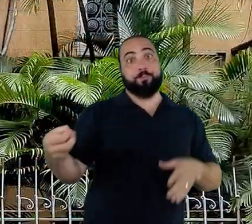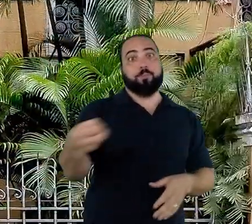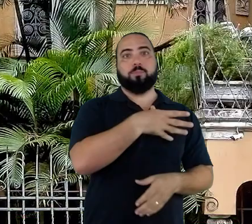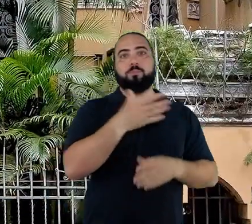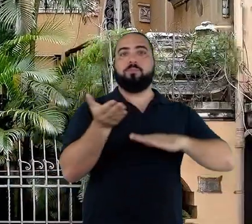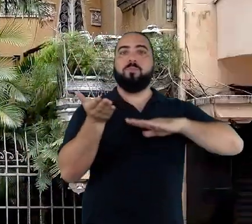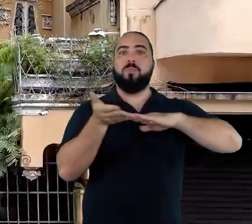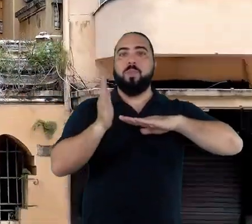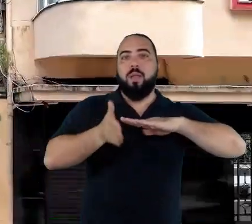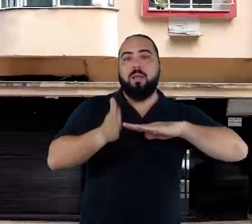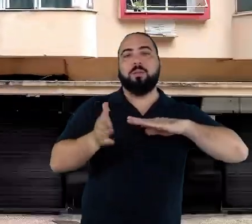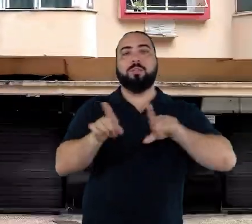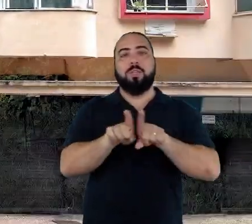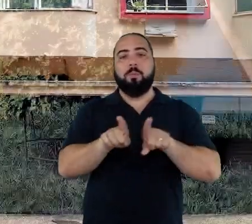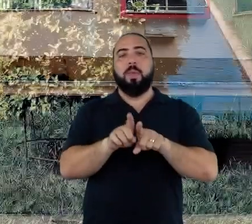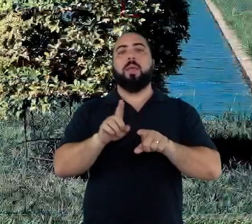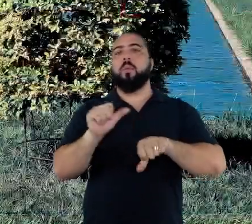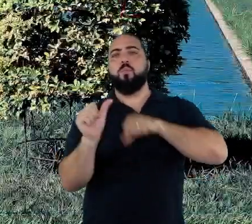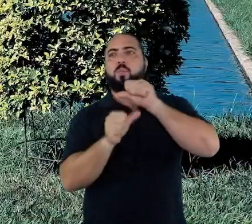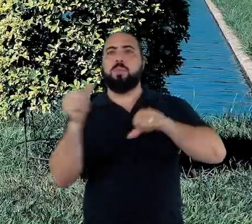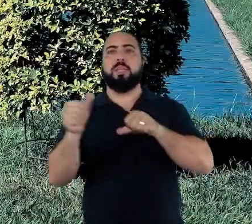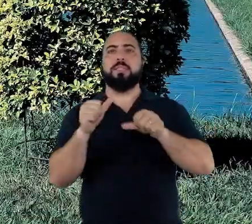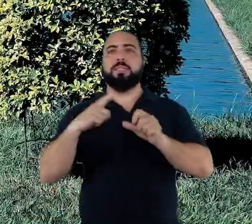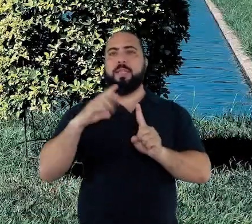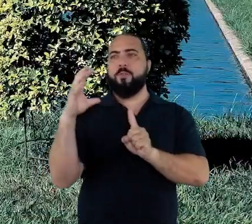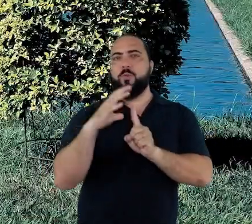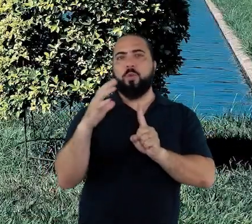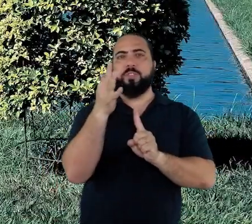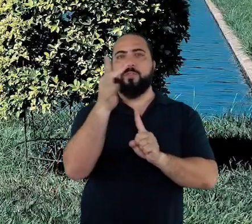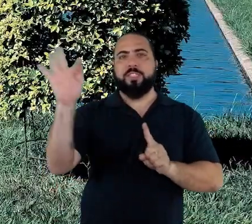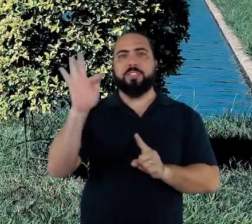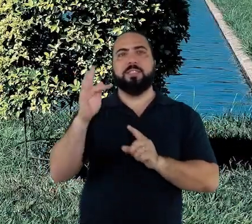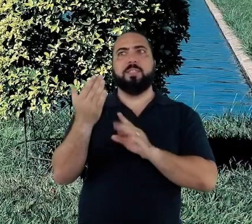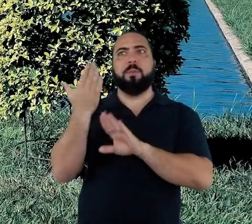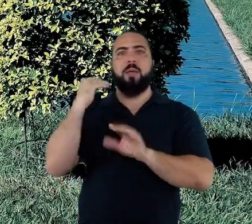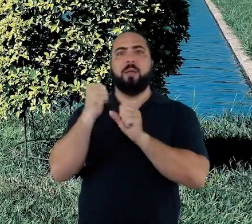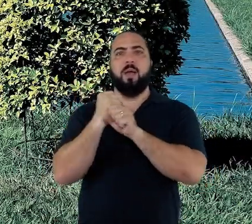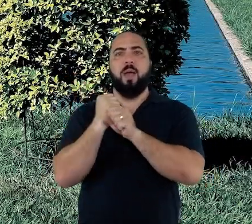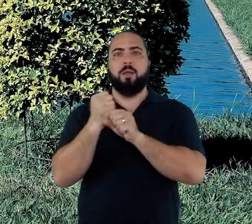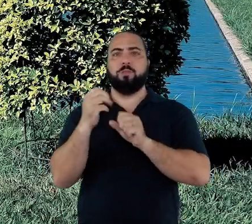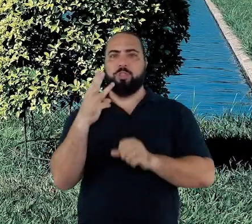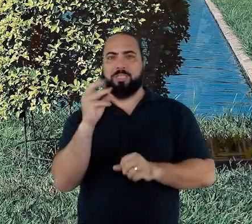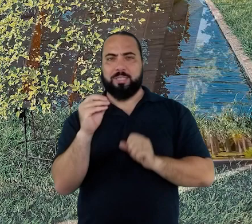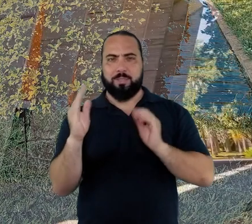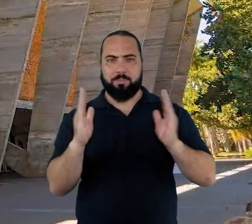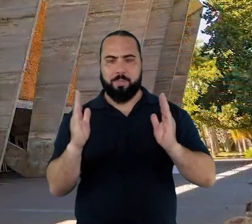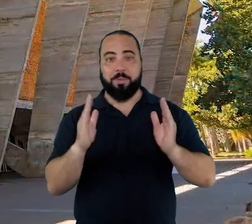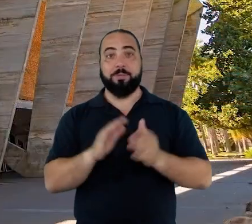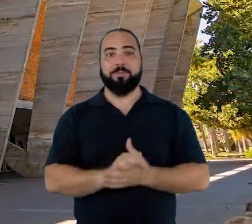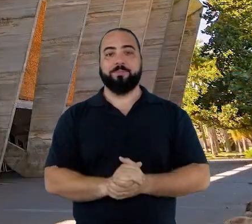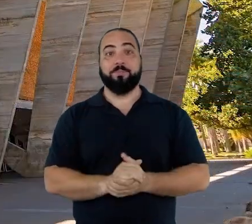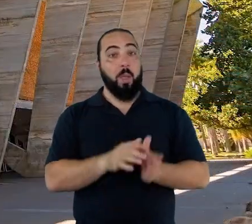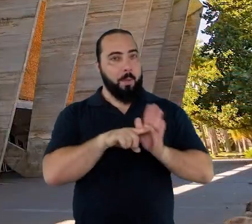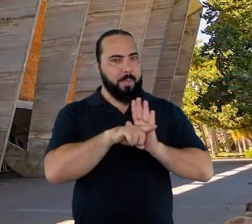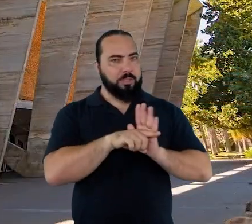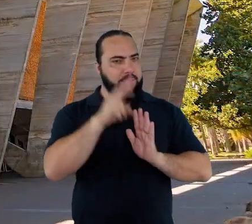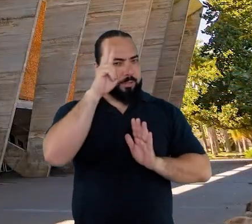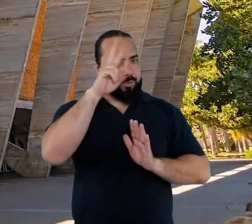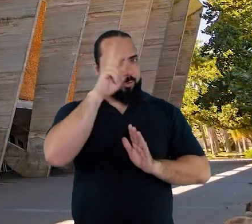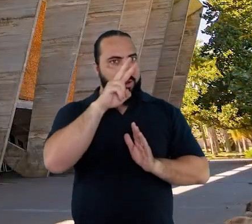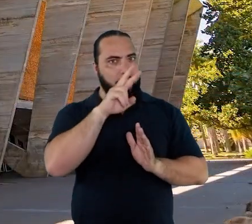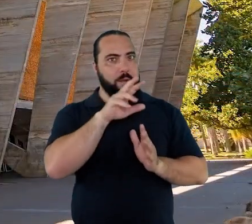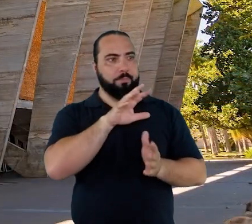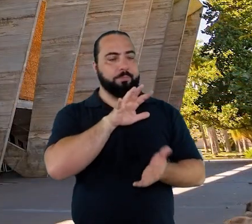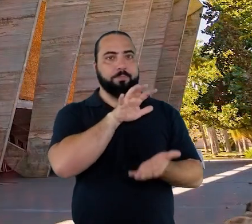pelo neoclássico, eclético, a influência francesa da Belle Époque nos anos 30 e tantos outros. Foto do Man. Na pesquisa da história